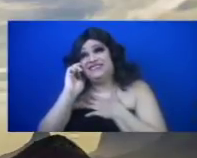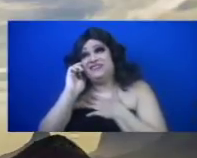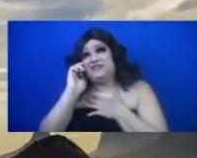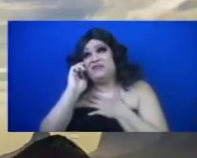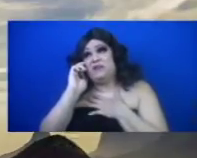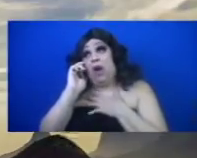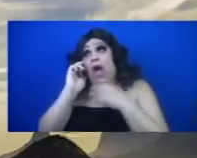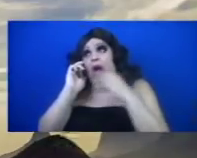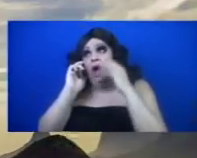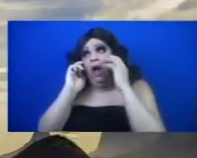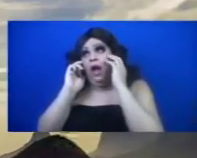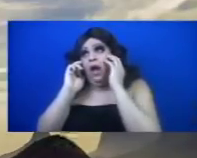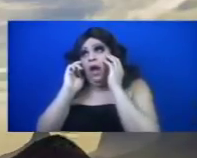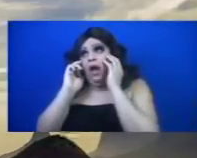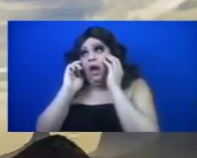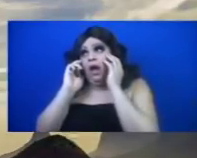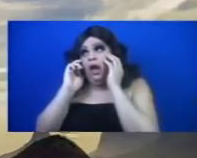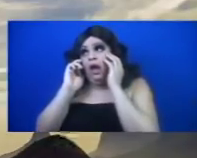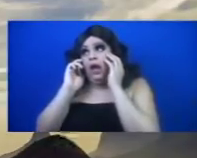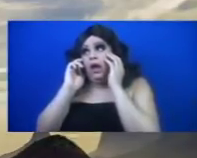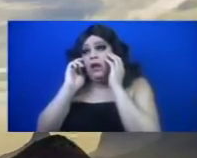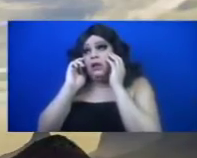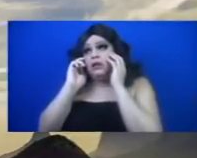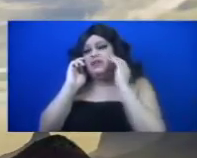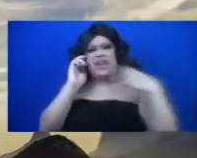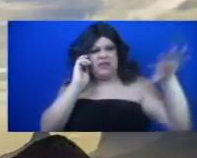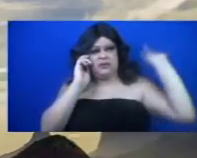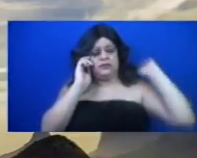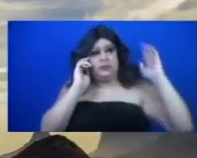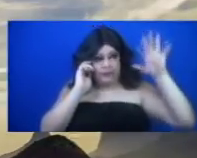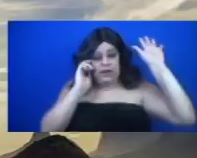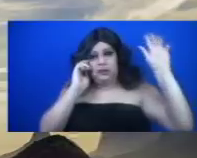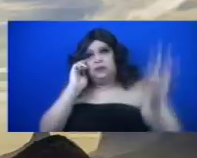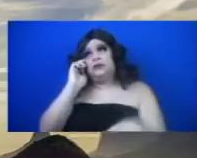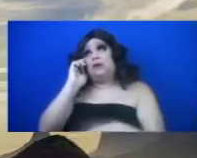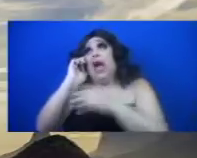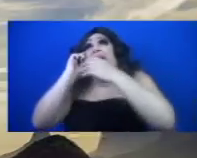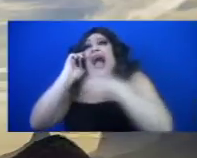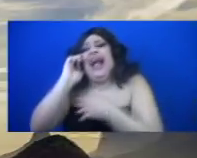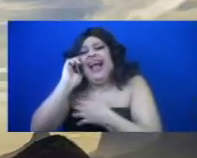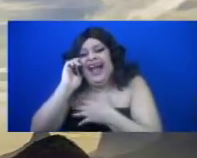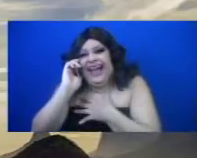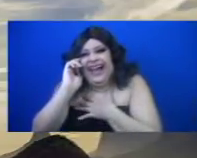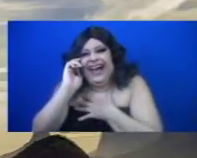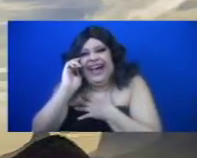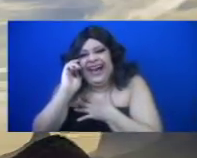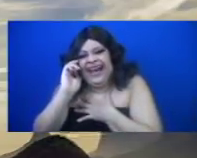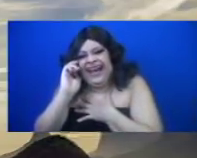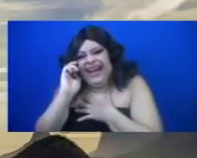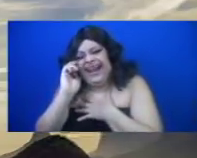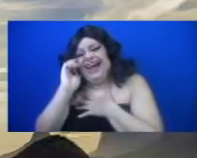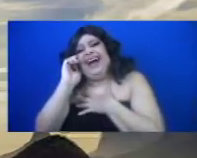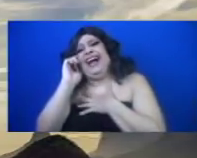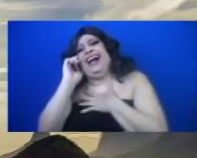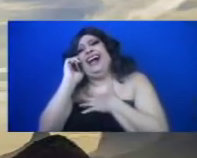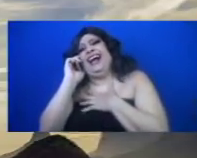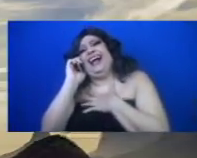Ouviram do Ipiranga, mas esplácida,